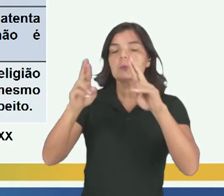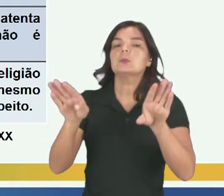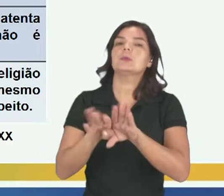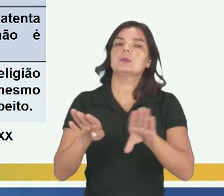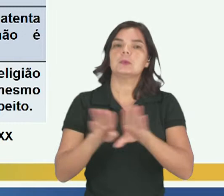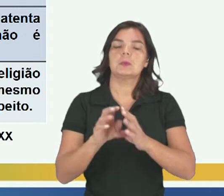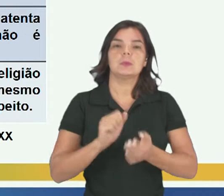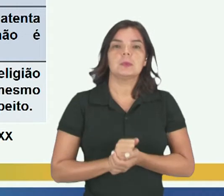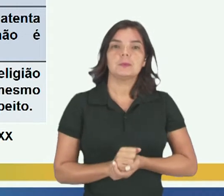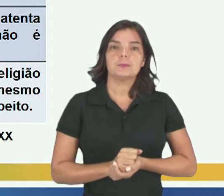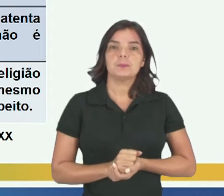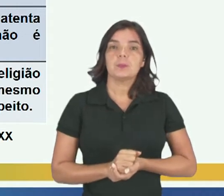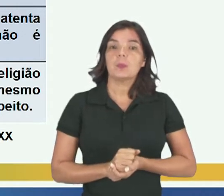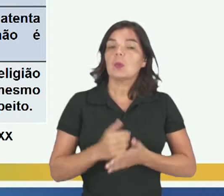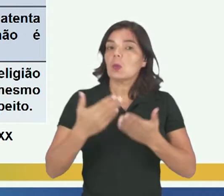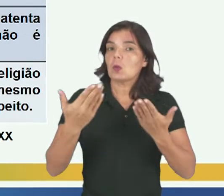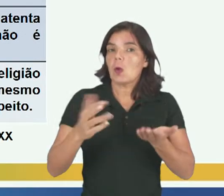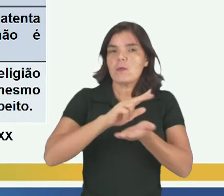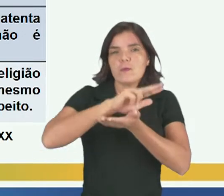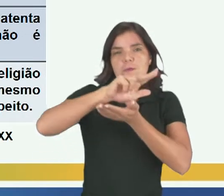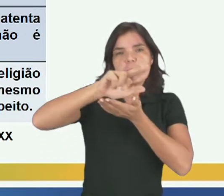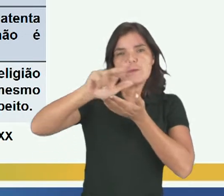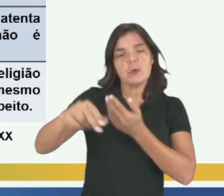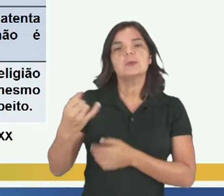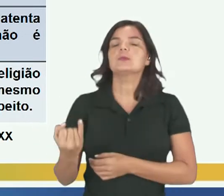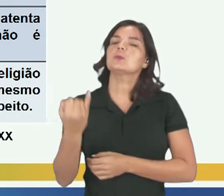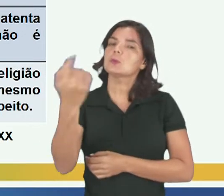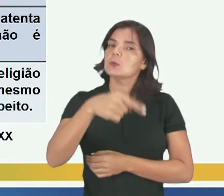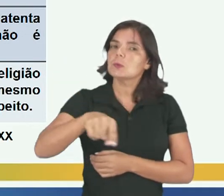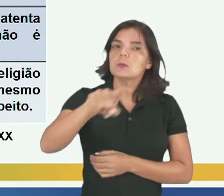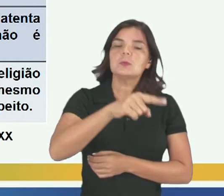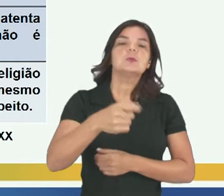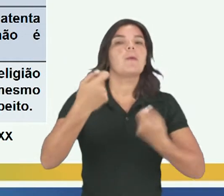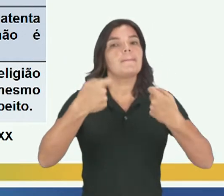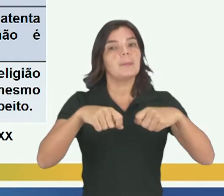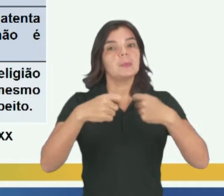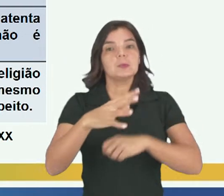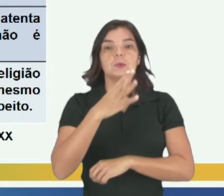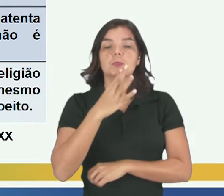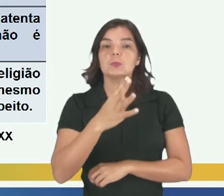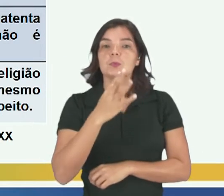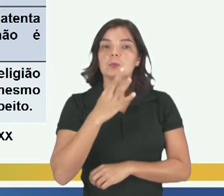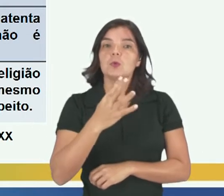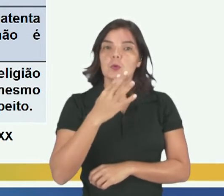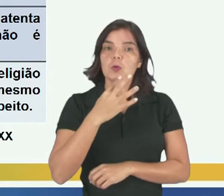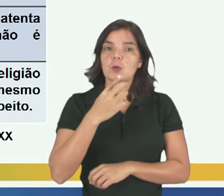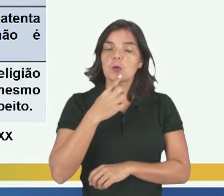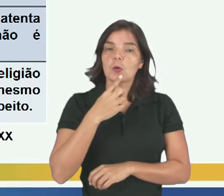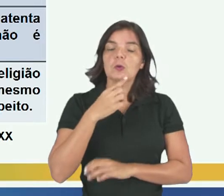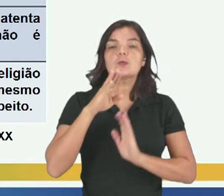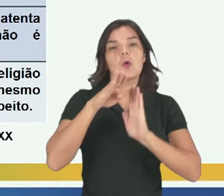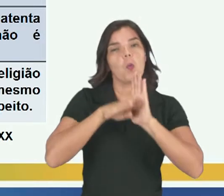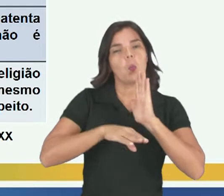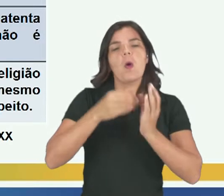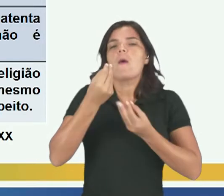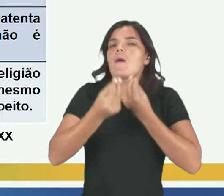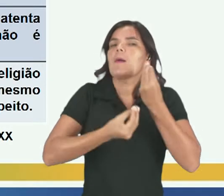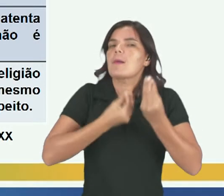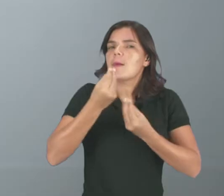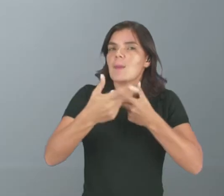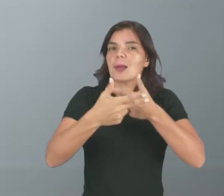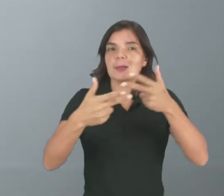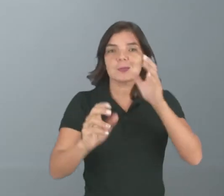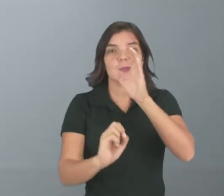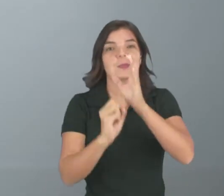né? Então, diante dessa diversidade, o importante é que você precise conhecer os pormenores de como é que as